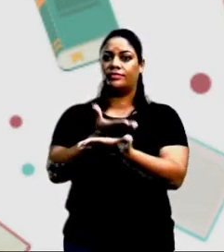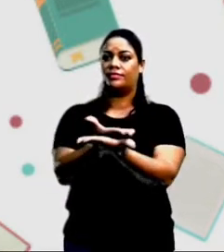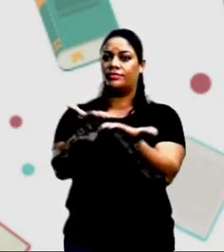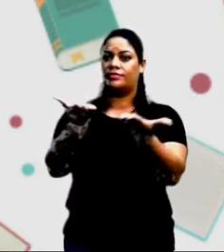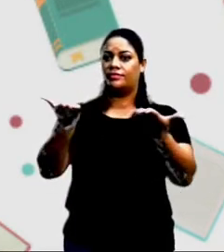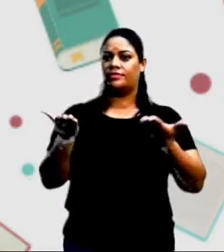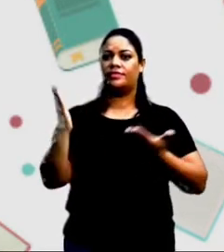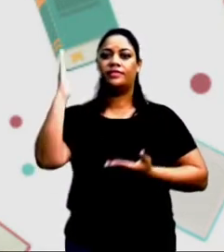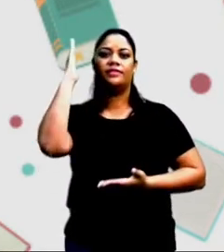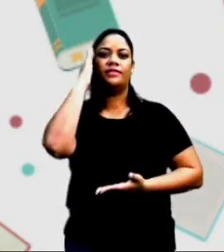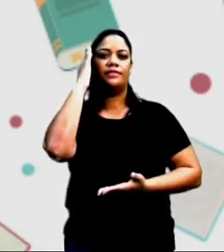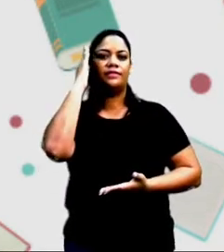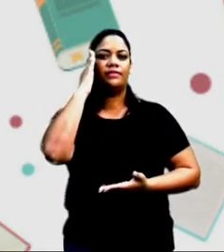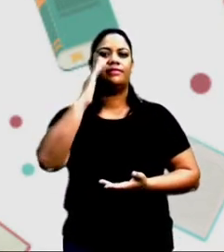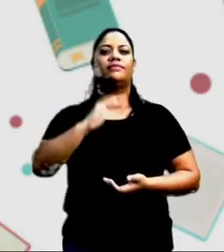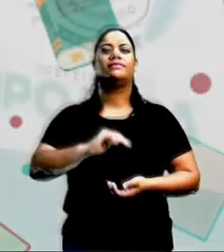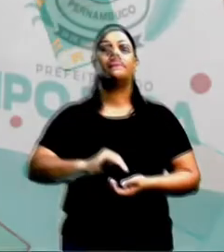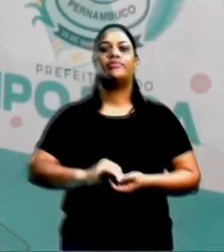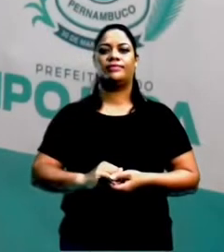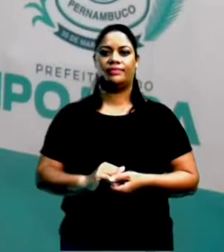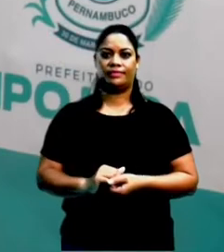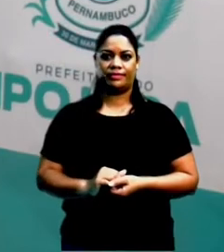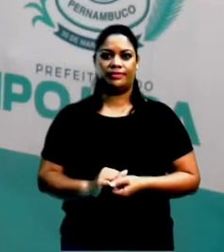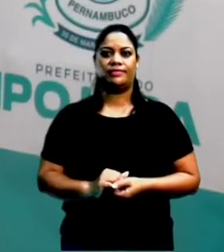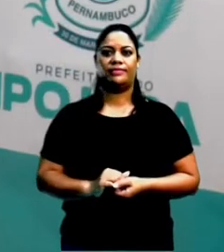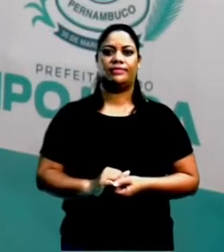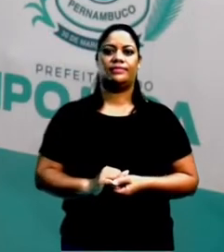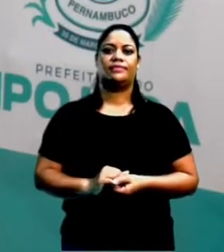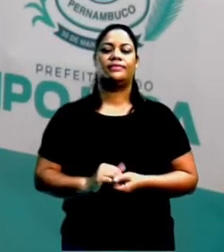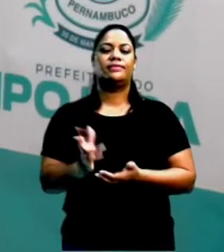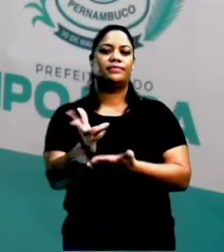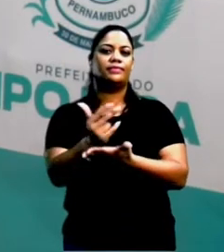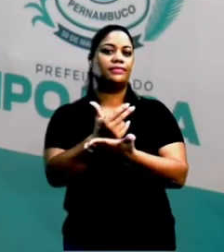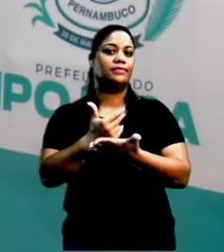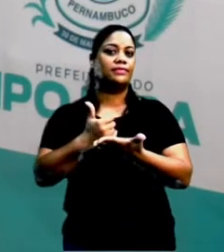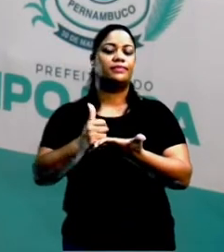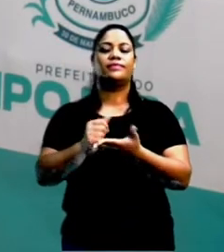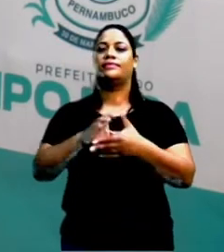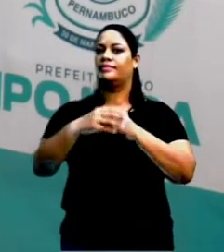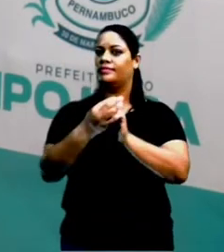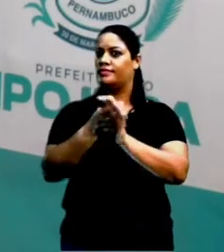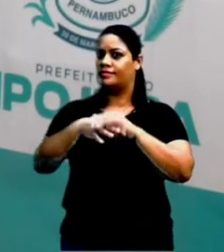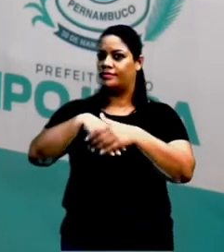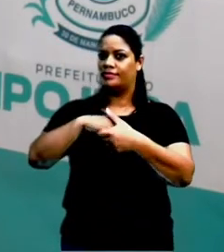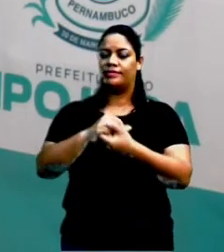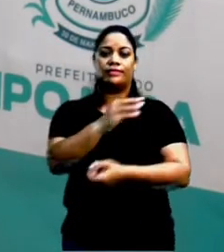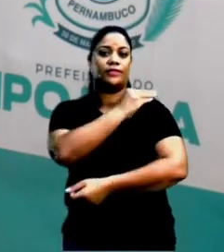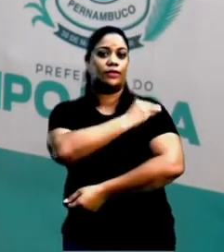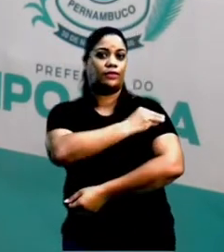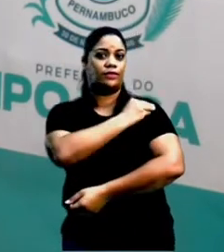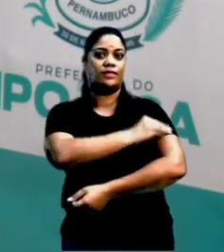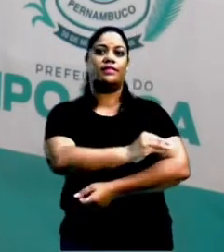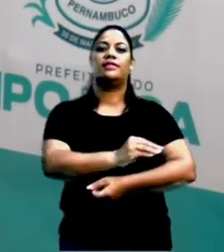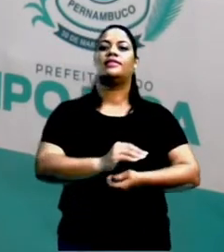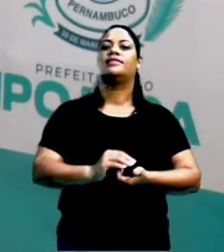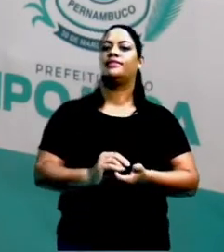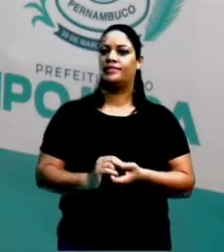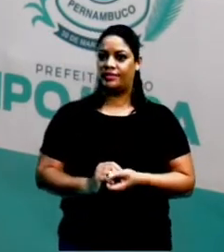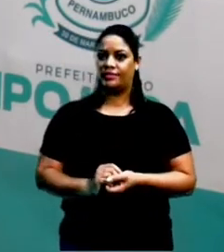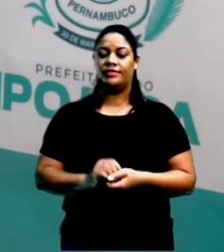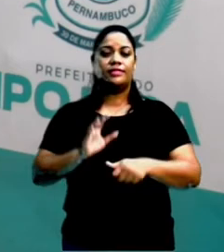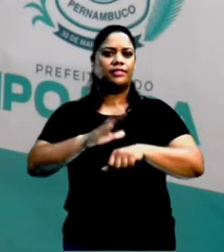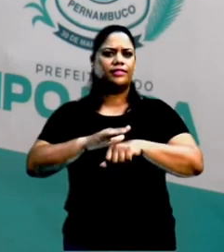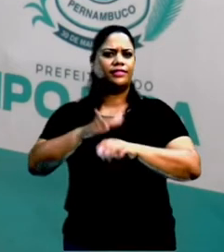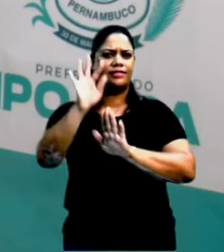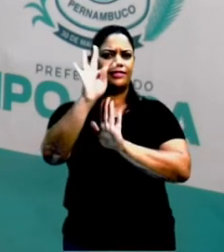você a entender. Né, um desenho de uma mão sendo lavada, um álcool gel. Então, a